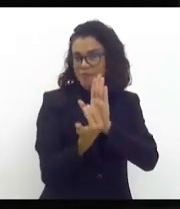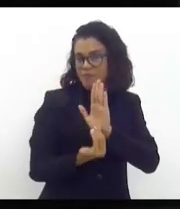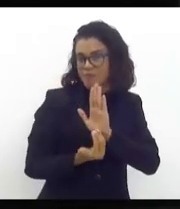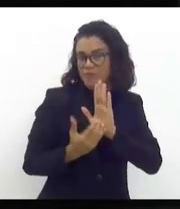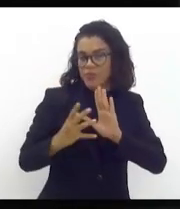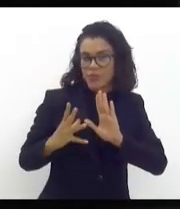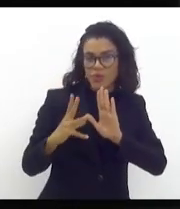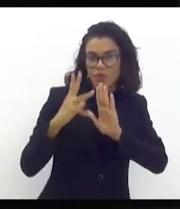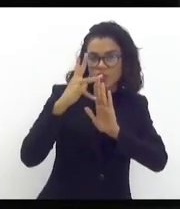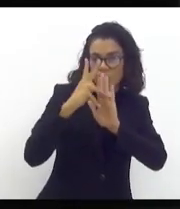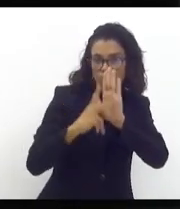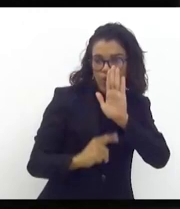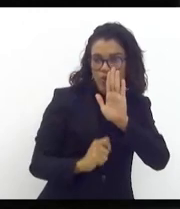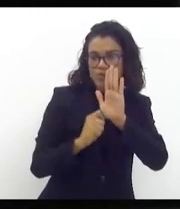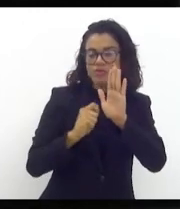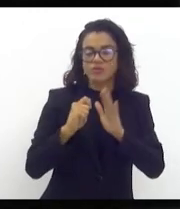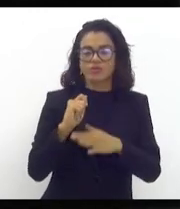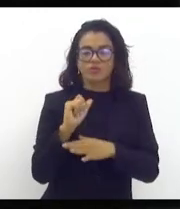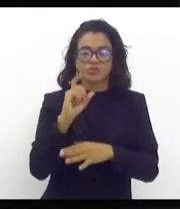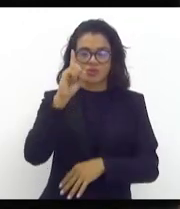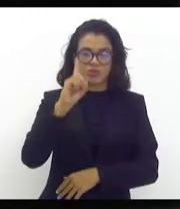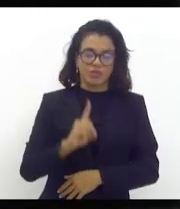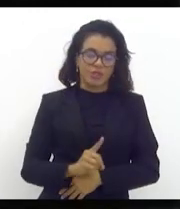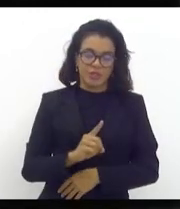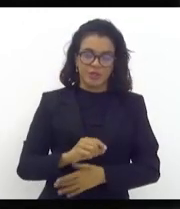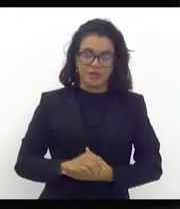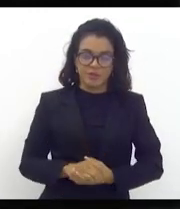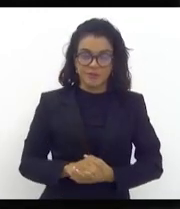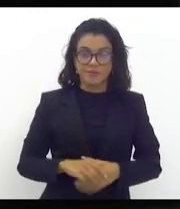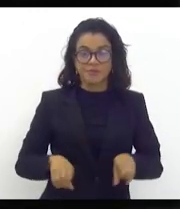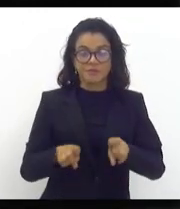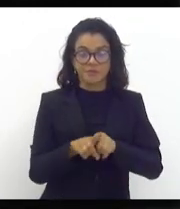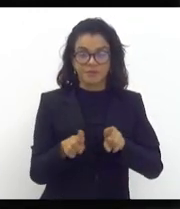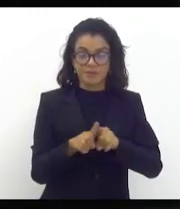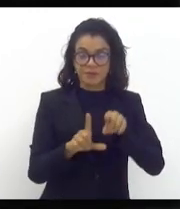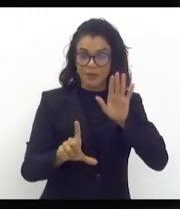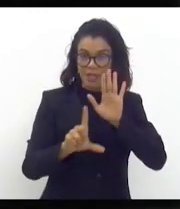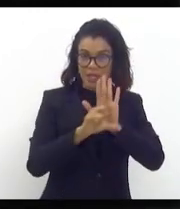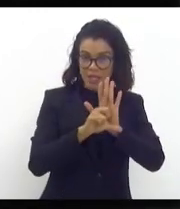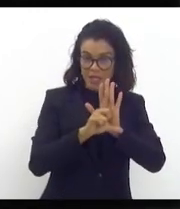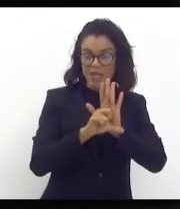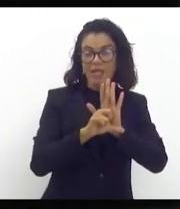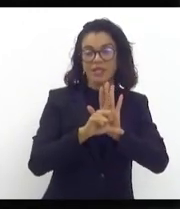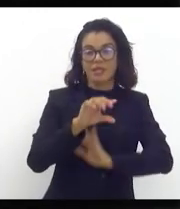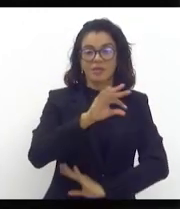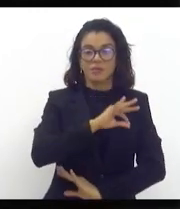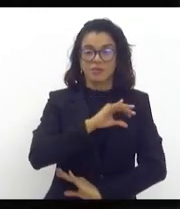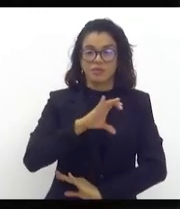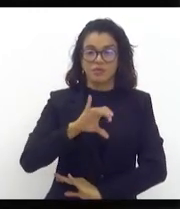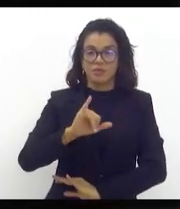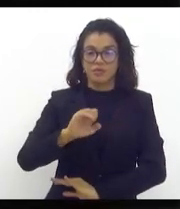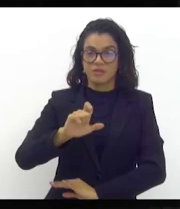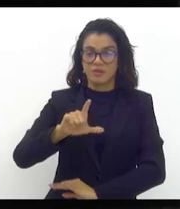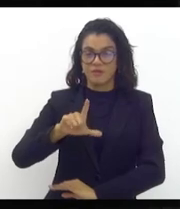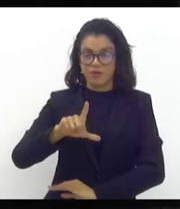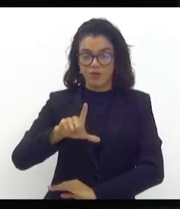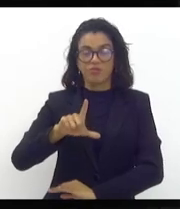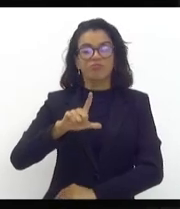que são previstos. A outra questão é que também na Lei Orgânica da Polícia Civil, nós temos